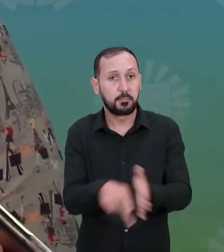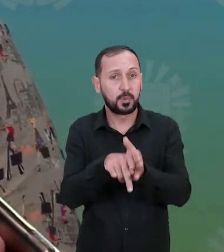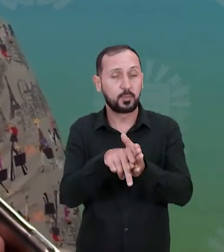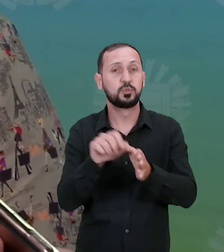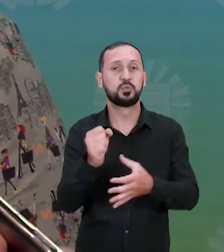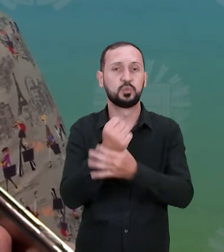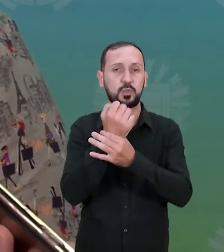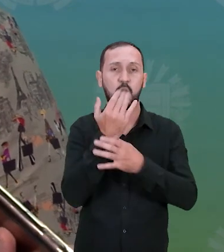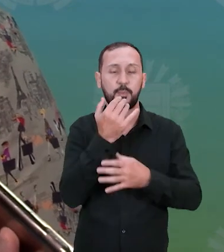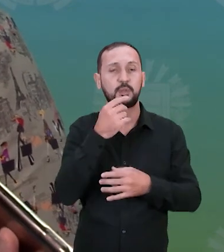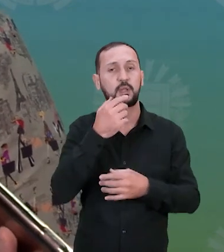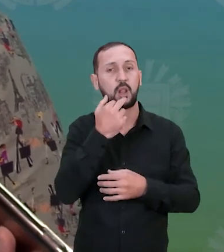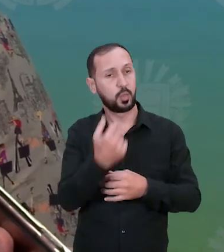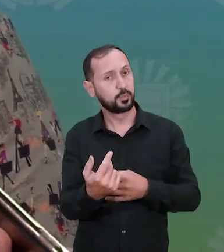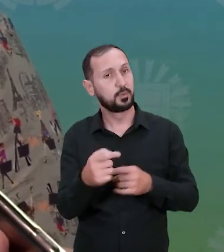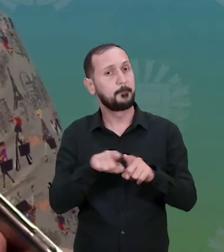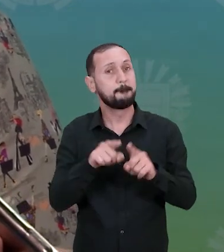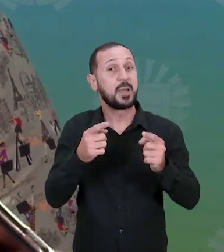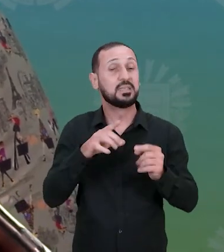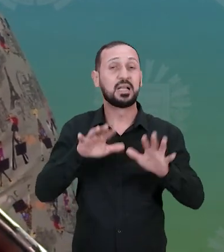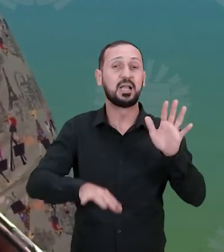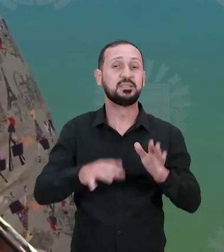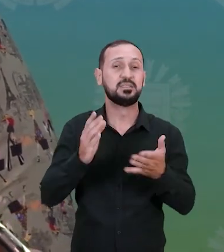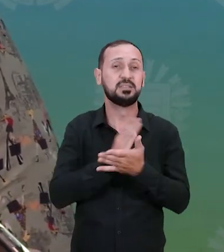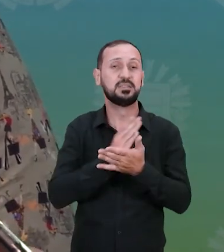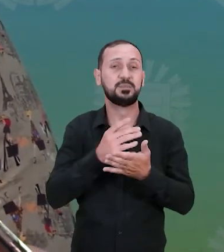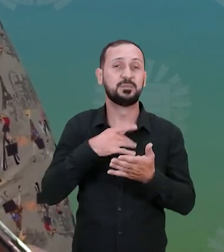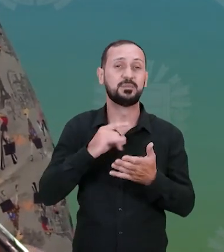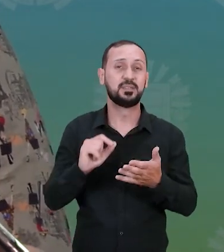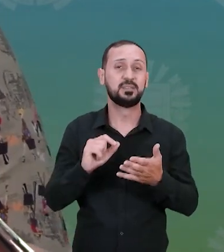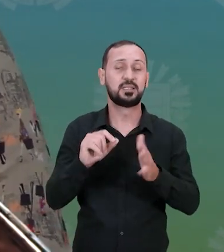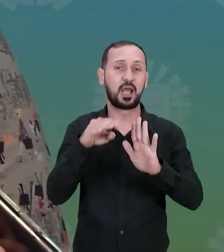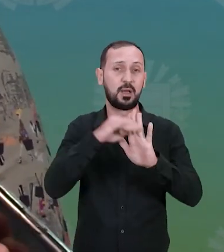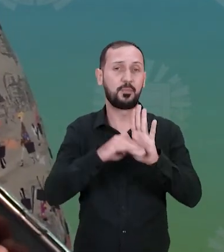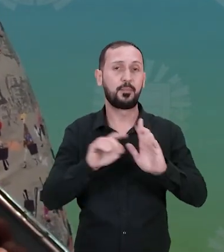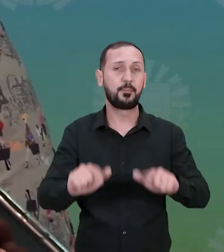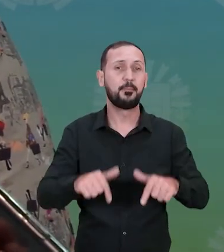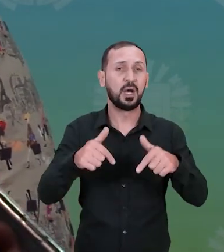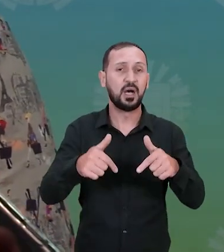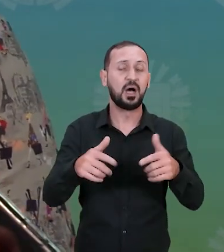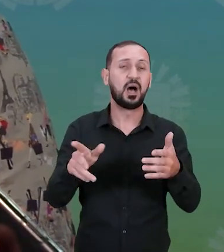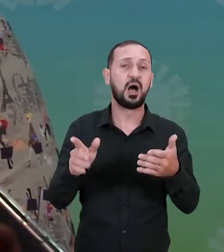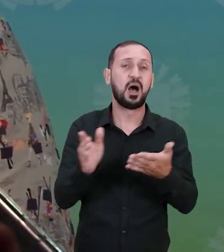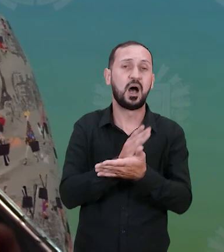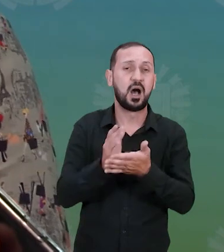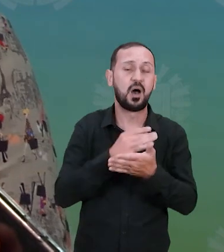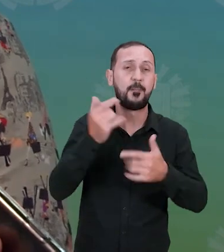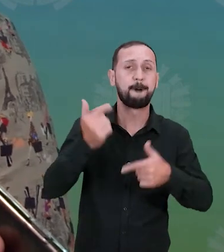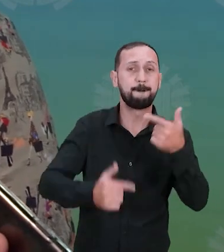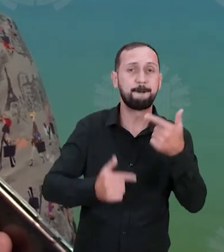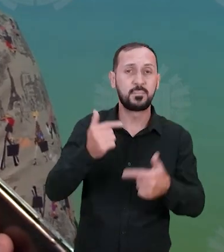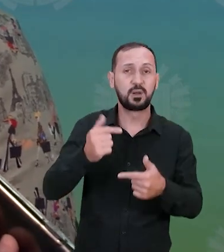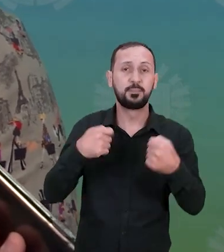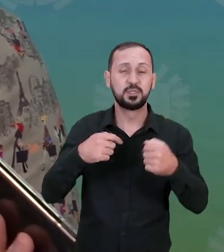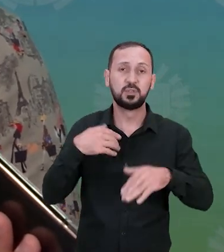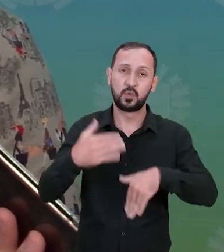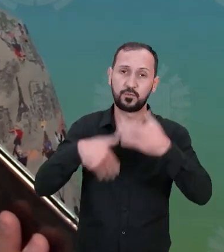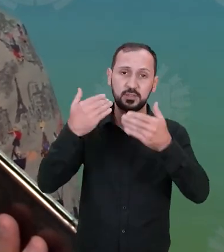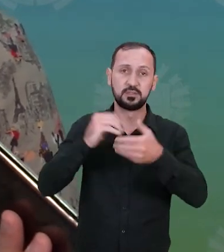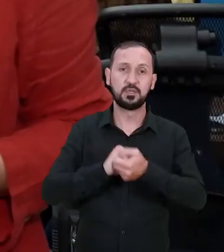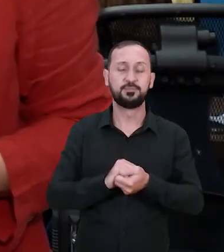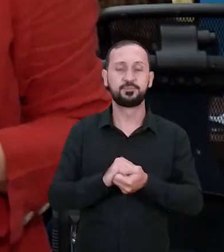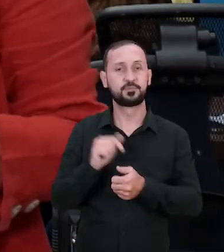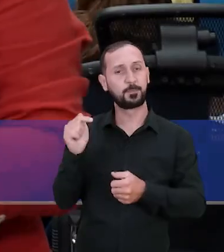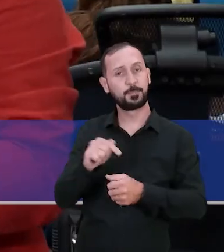e nutricional, mas obviamente que muitas ações e programas e políticas precisam